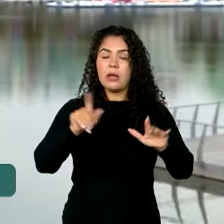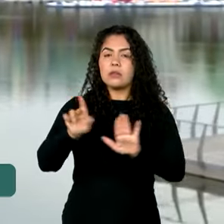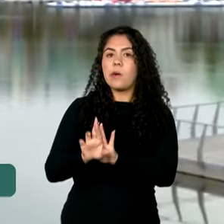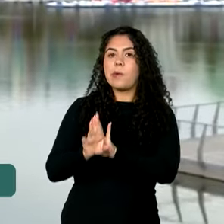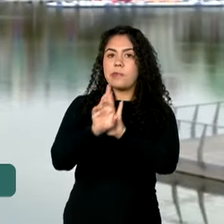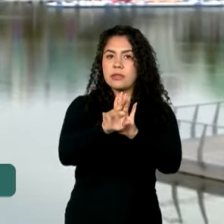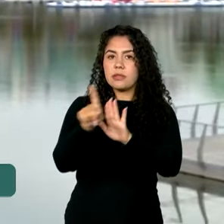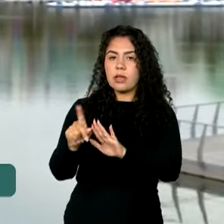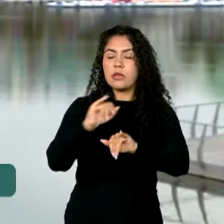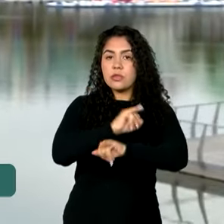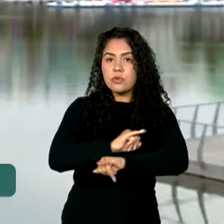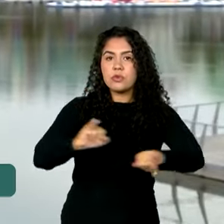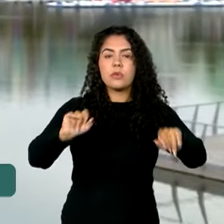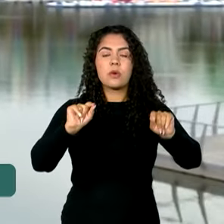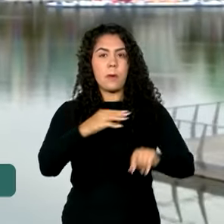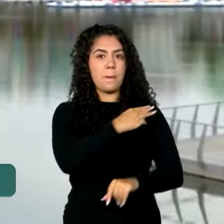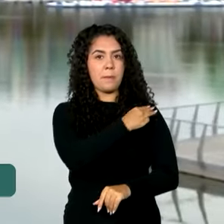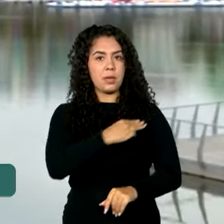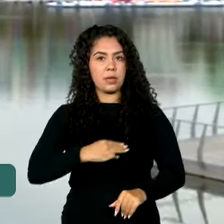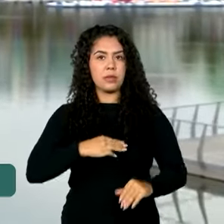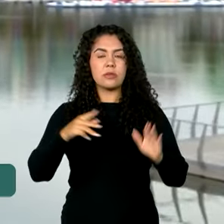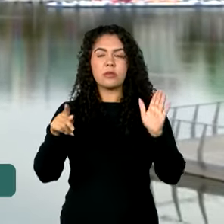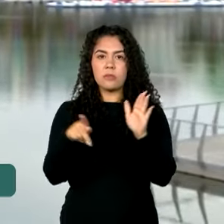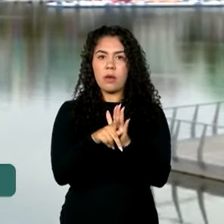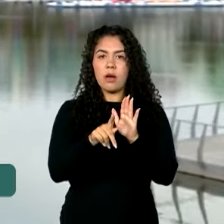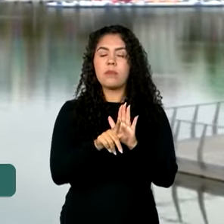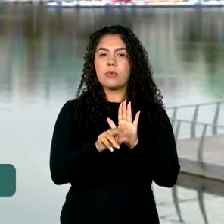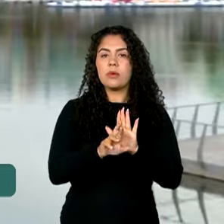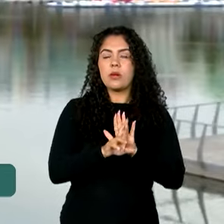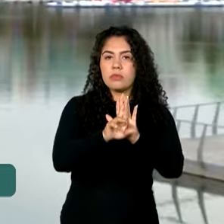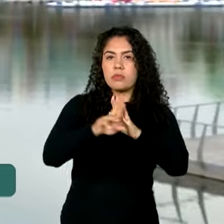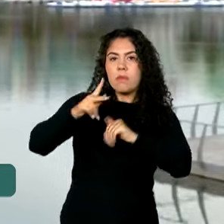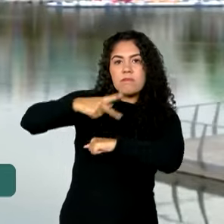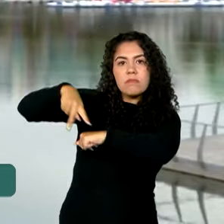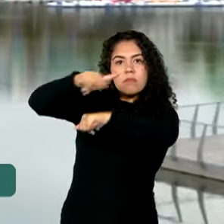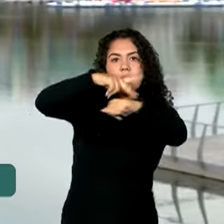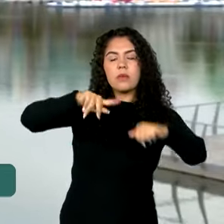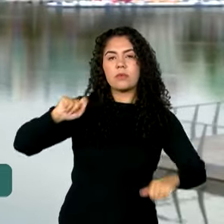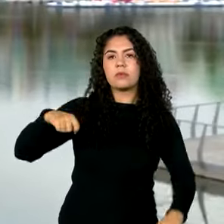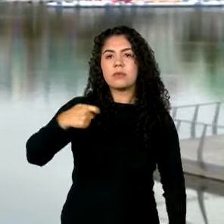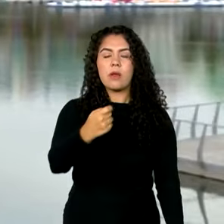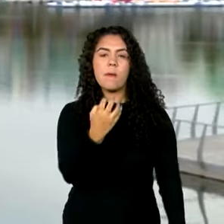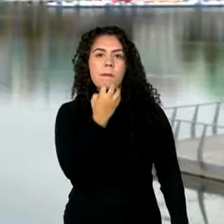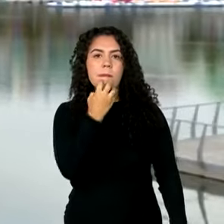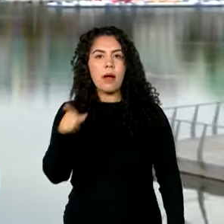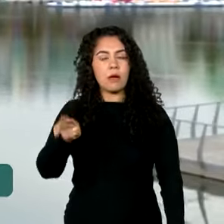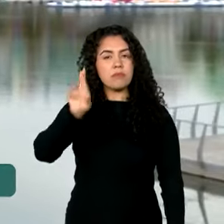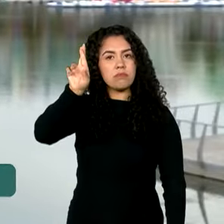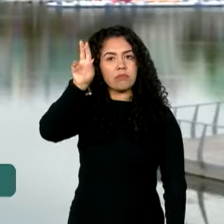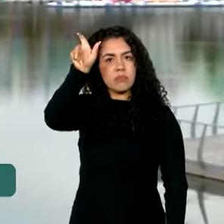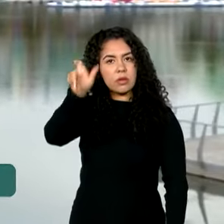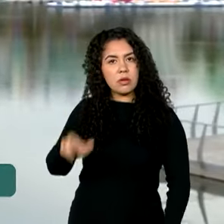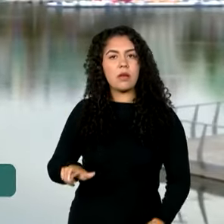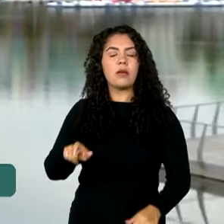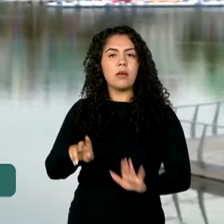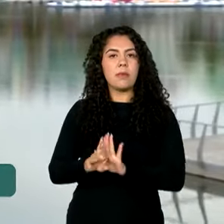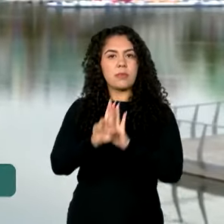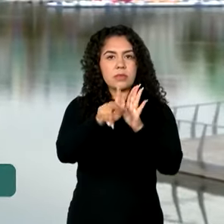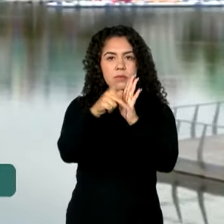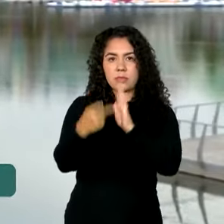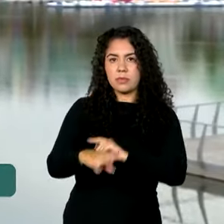o ministro das Relações Exteriores, Mauro Vieira, foi designado para chefiar a delegação brasileira que vai